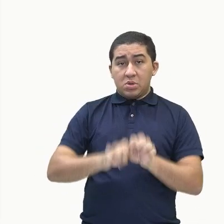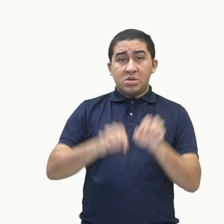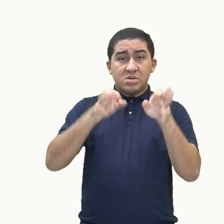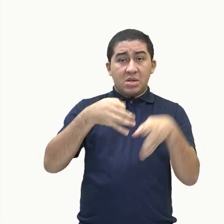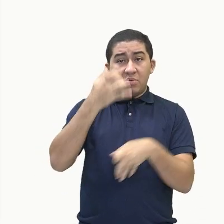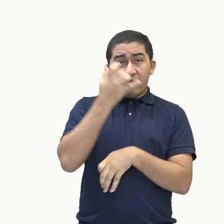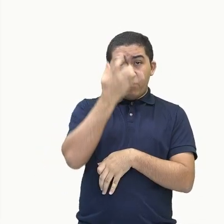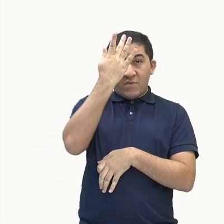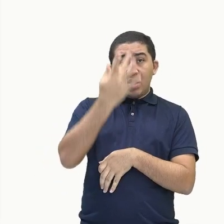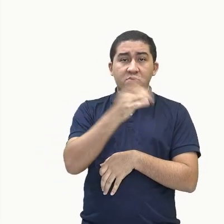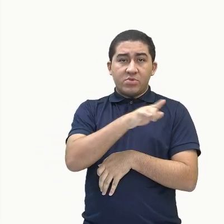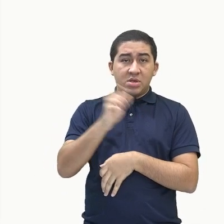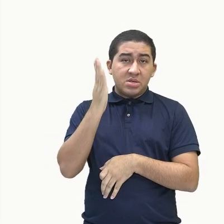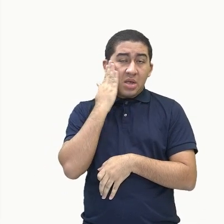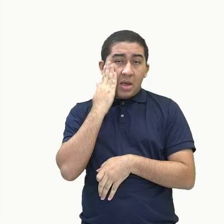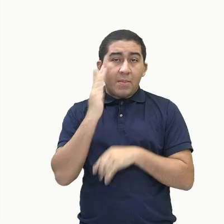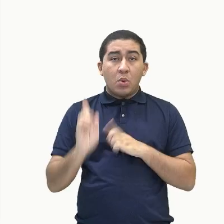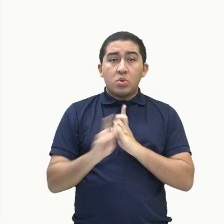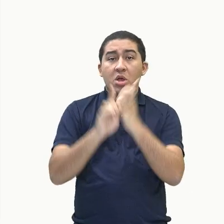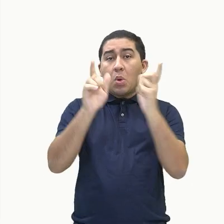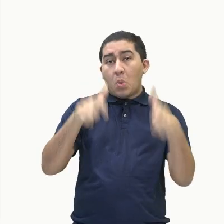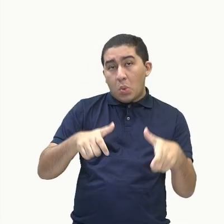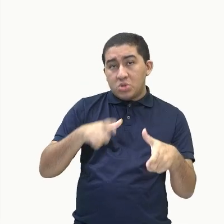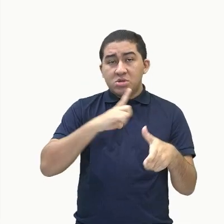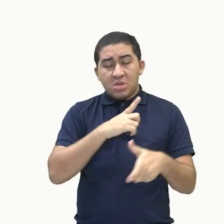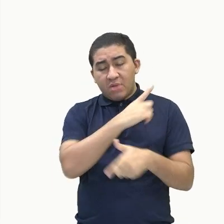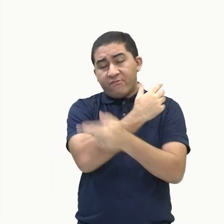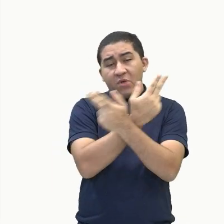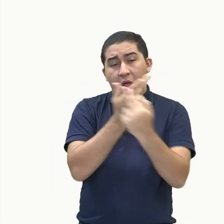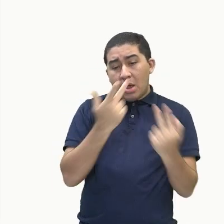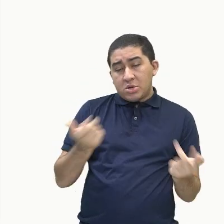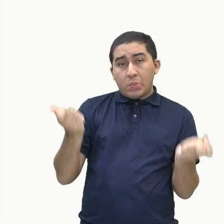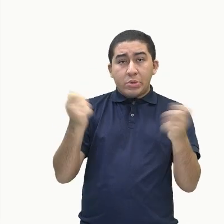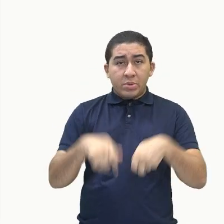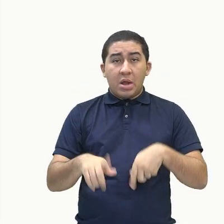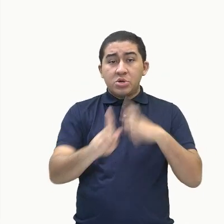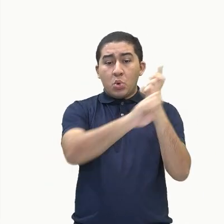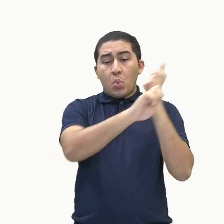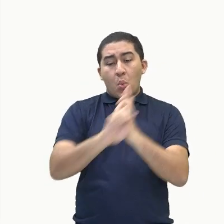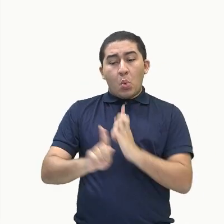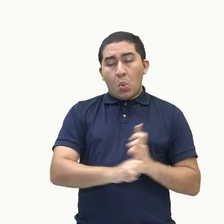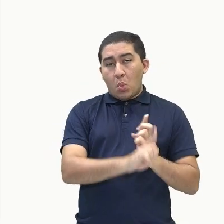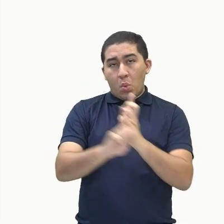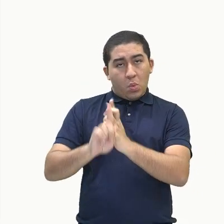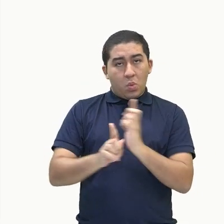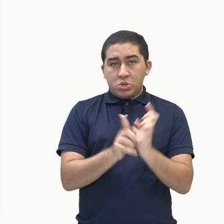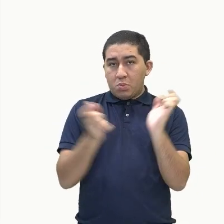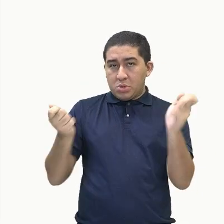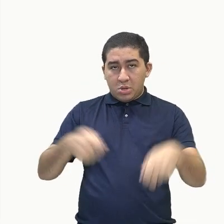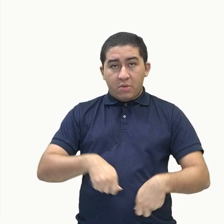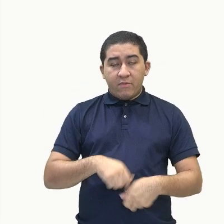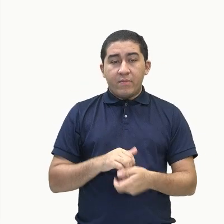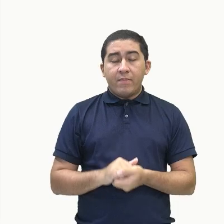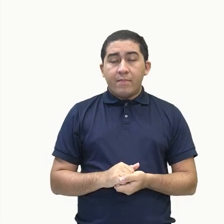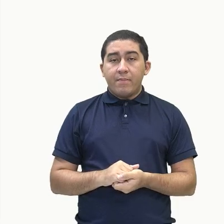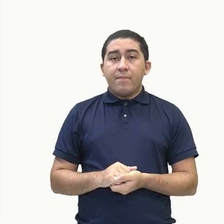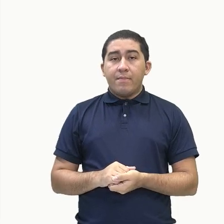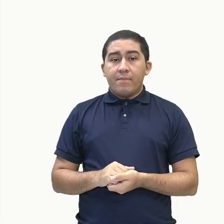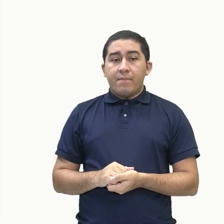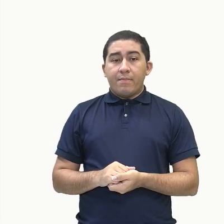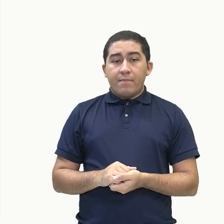onde encontrar, lá nos jornais, nas revistas, cartazes de campanha de saúde, aplicativo de